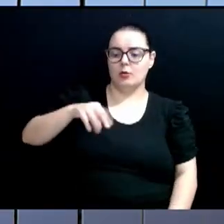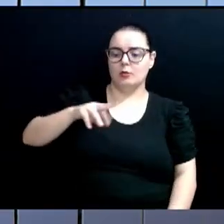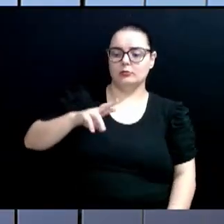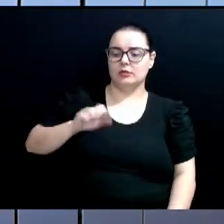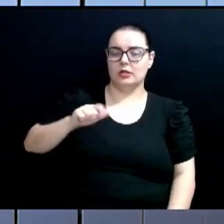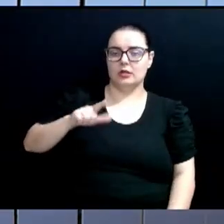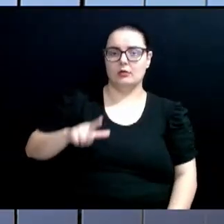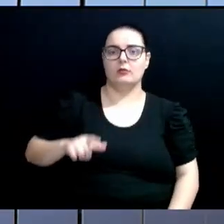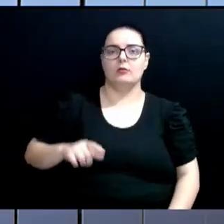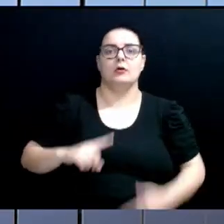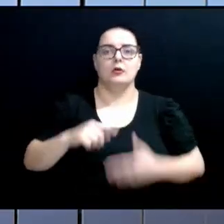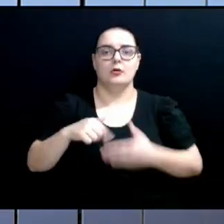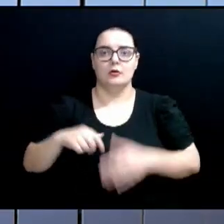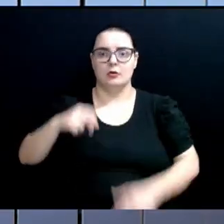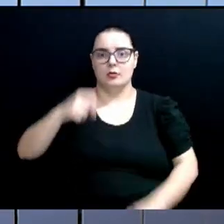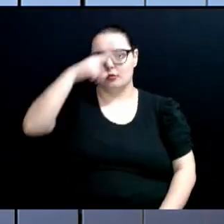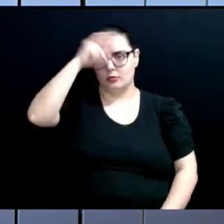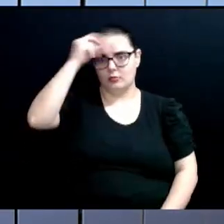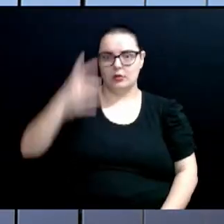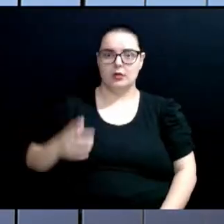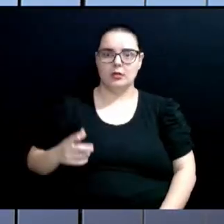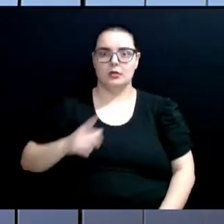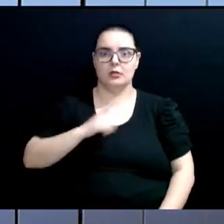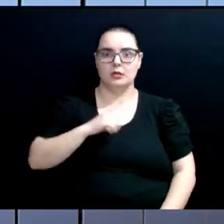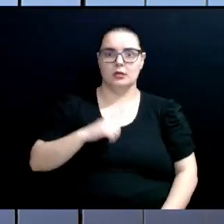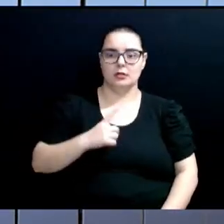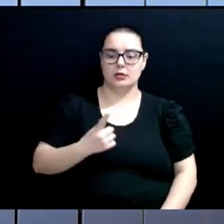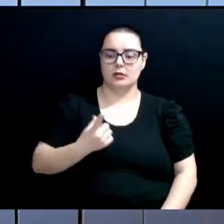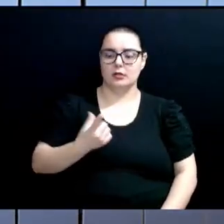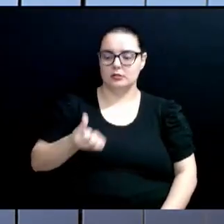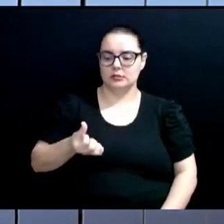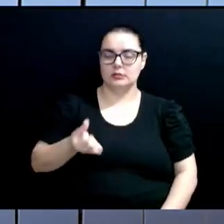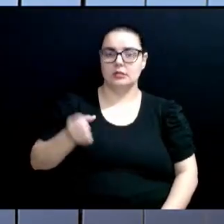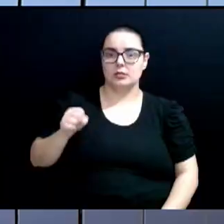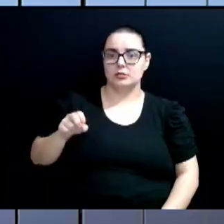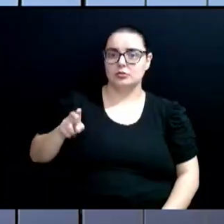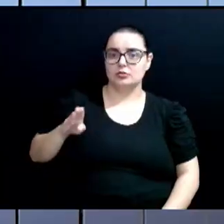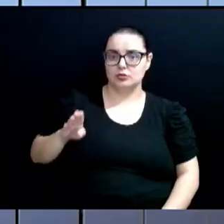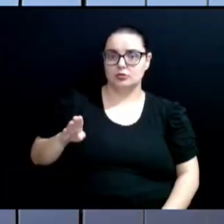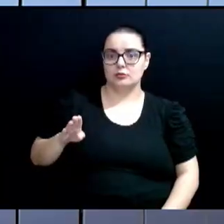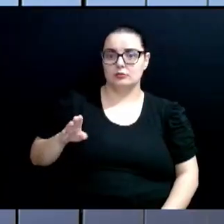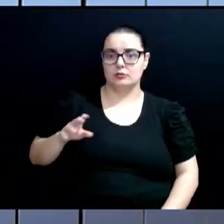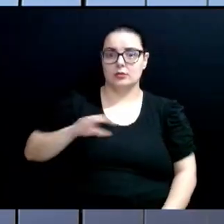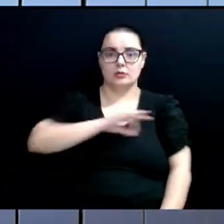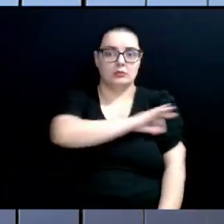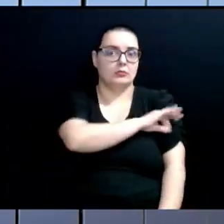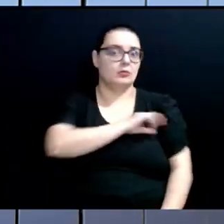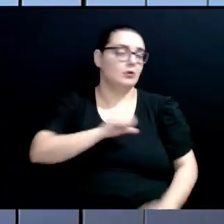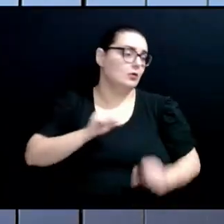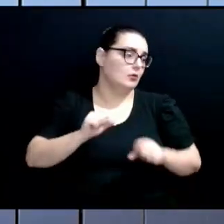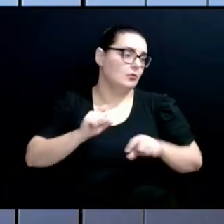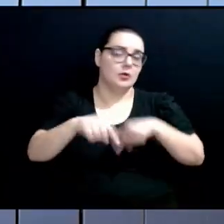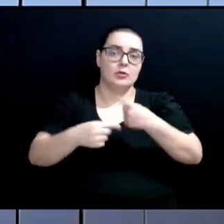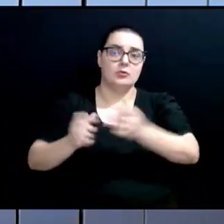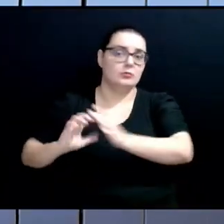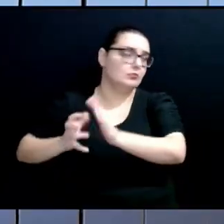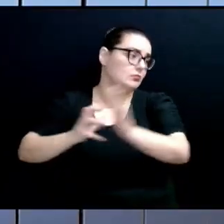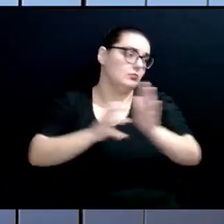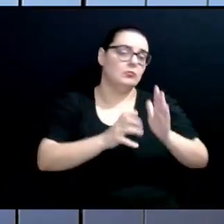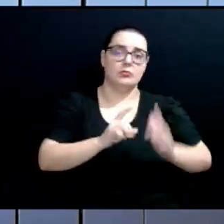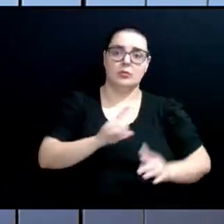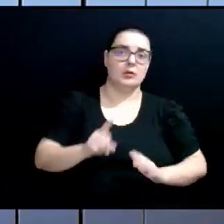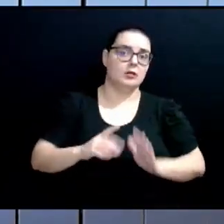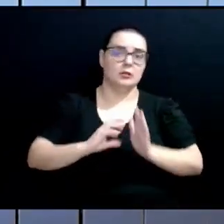elege também 16 subprefeitos que podem ser de outros partidos que não o partido do